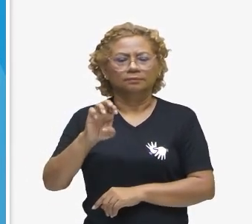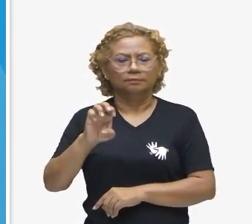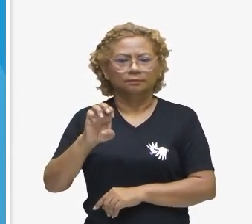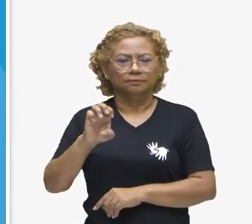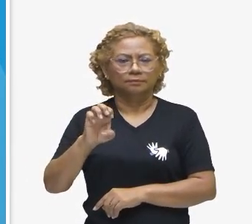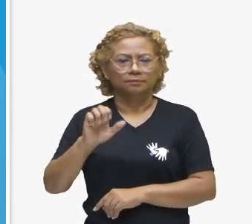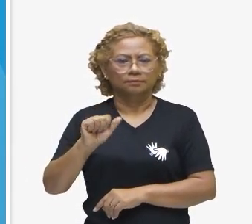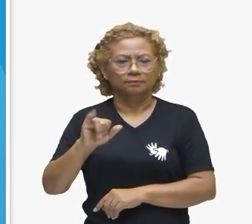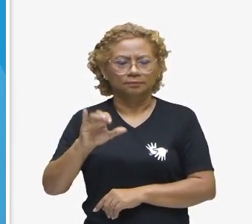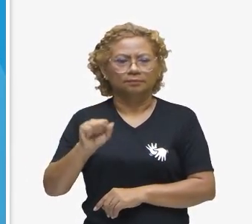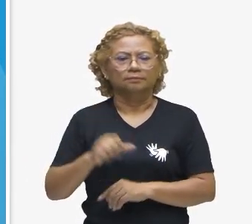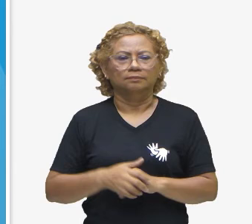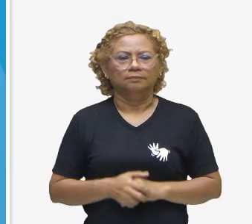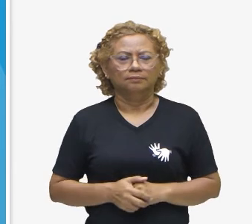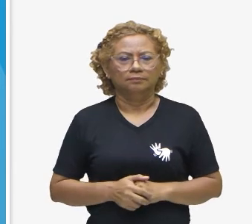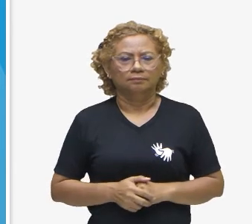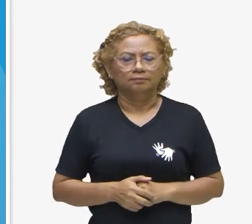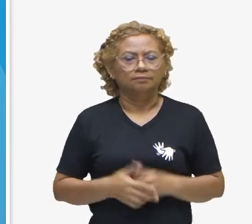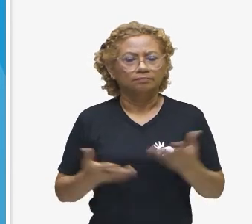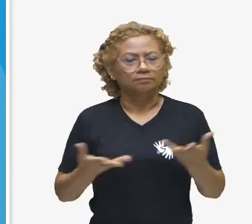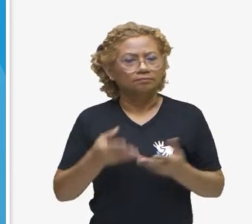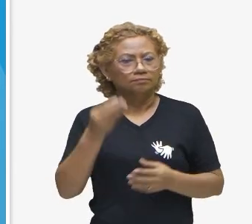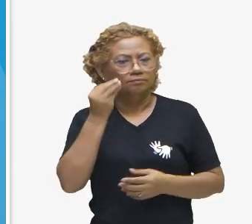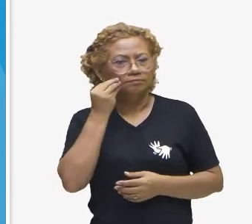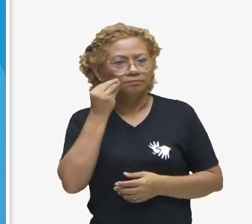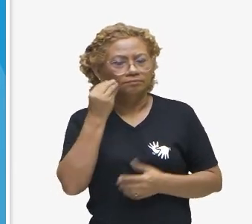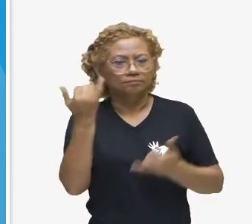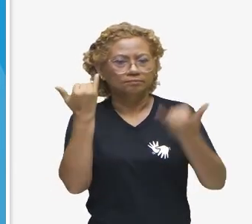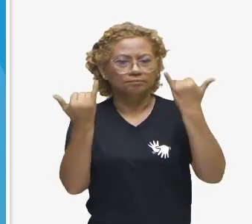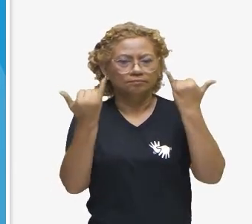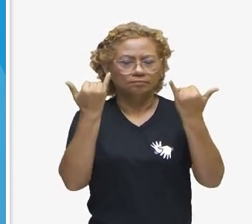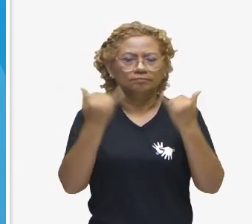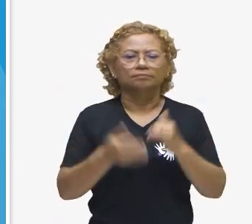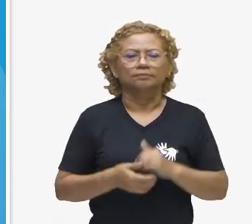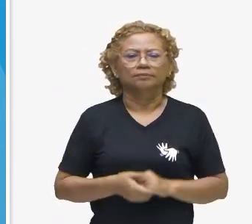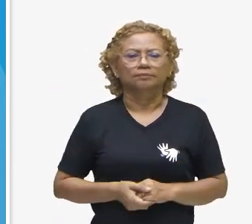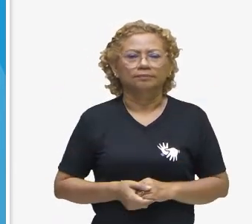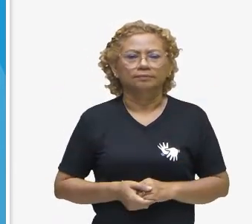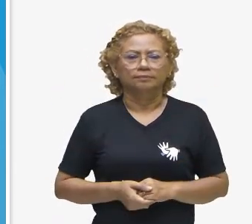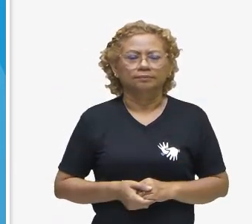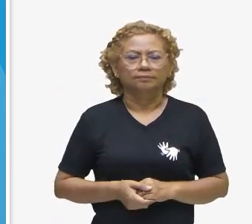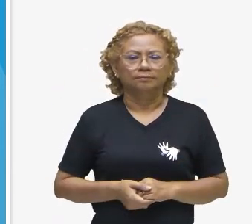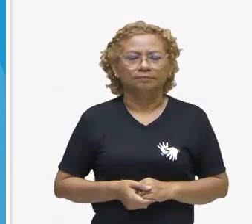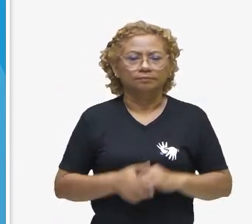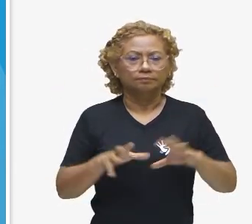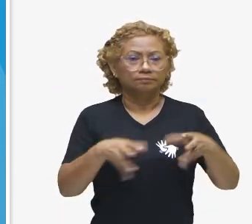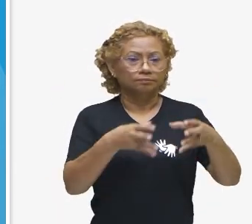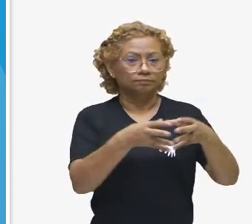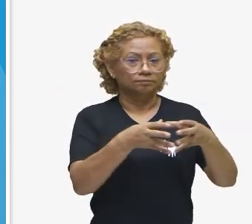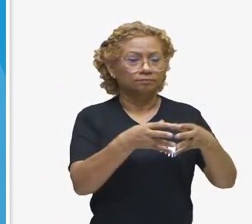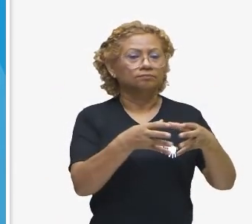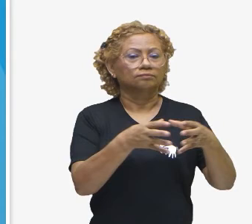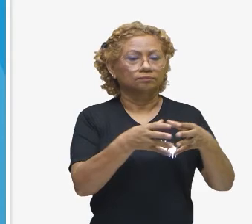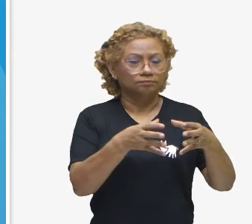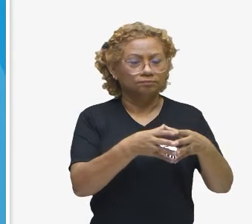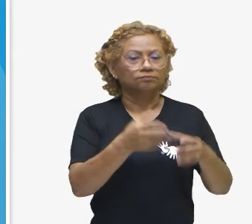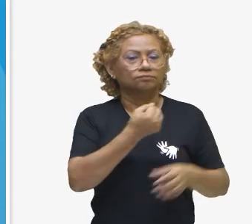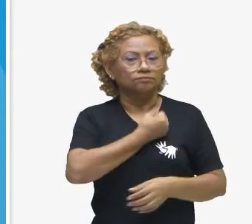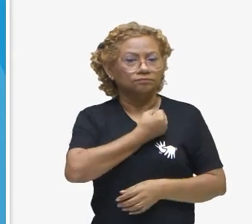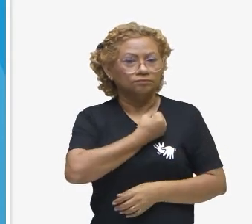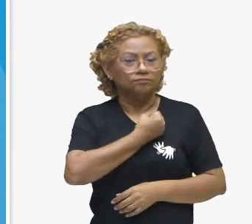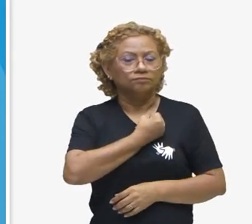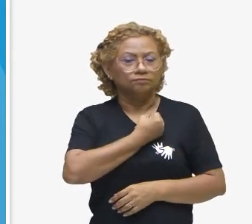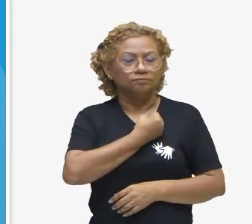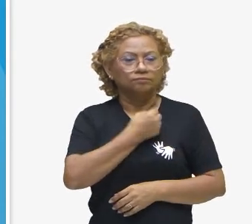E vamos resumir aqui as propriedades da função cosseno. O domínio é o conjunto dos números reais, como a gente viu, a gente